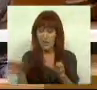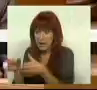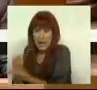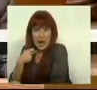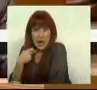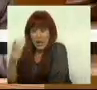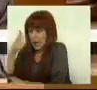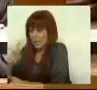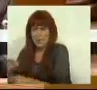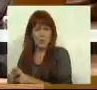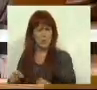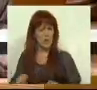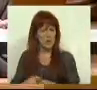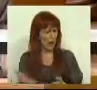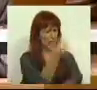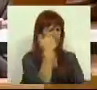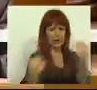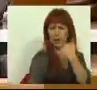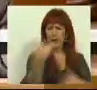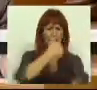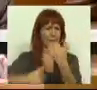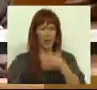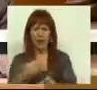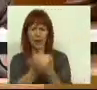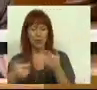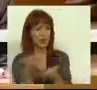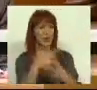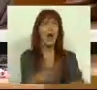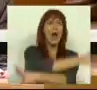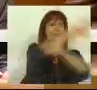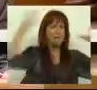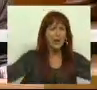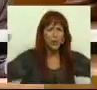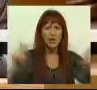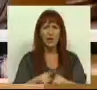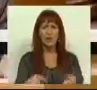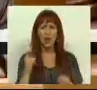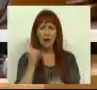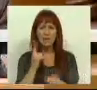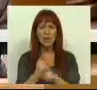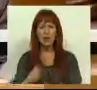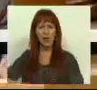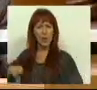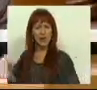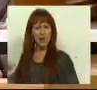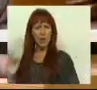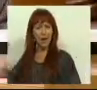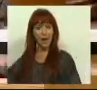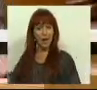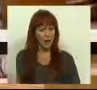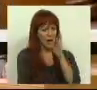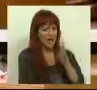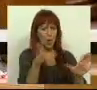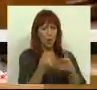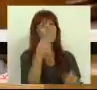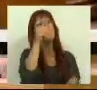minoria é feita à custa da retirada de recursos económicos a uma larga maioria, onde para manter um rico é preciso criar um